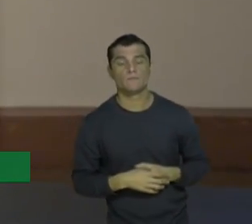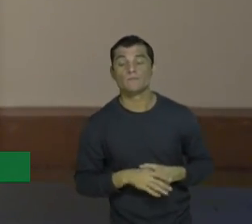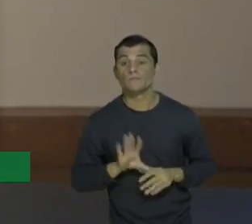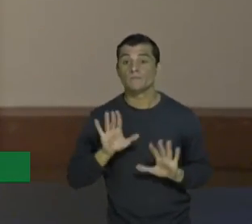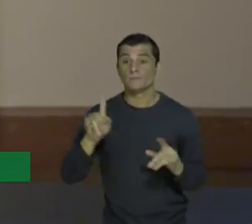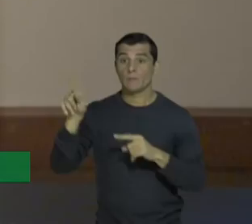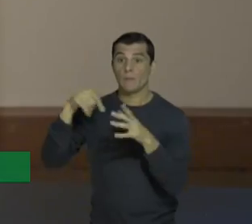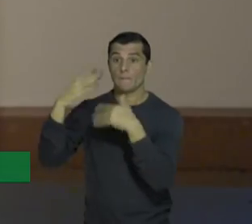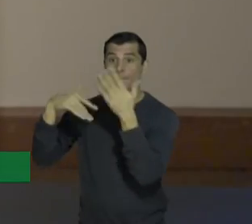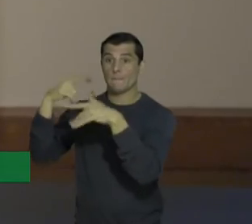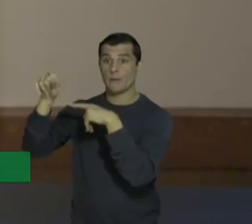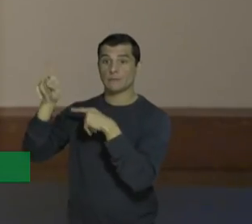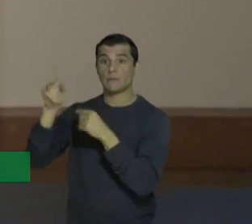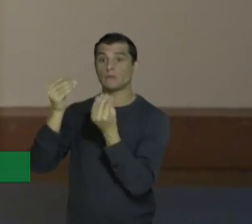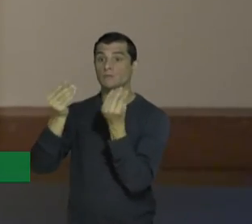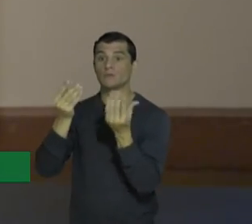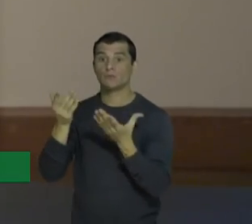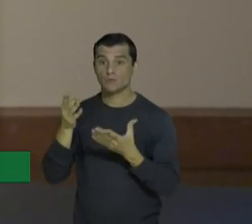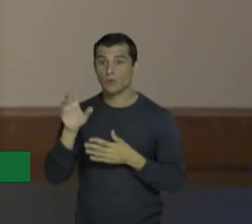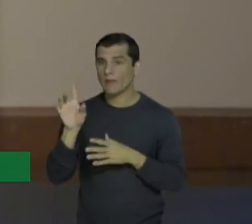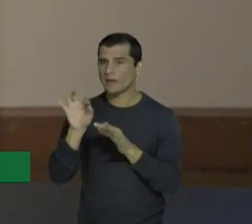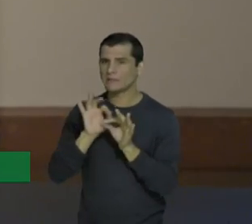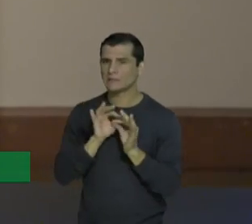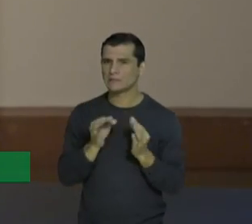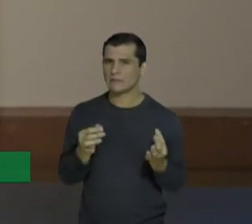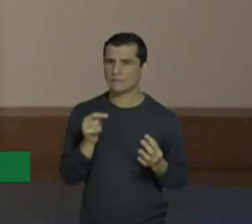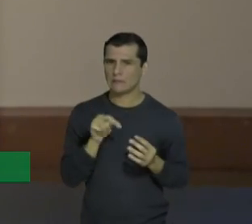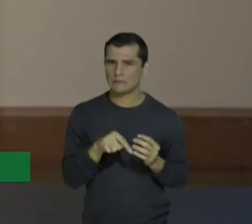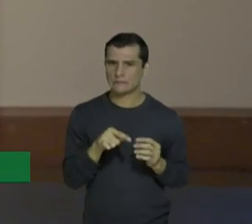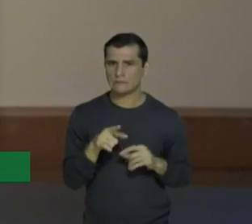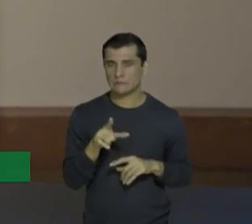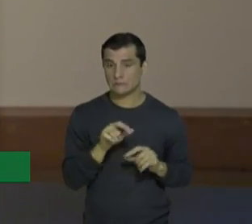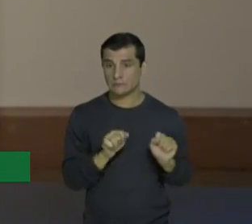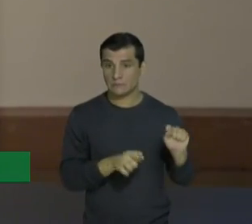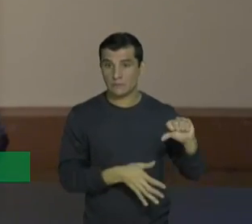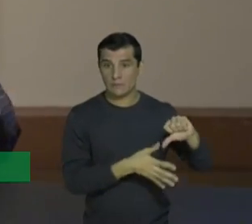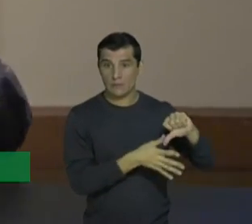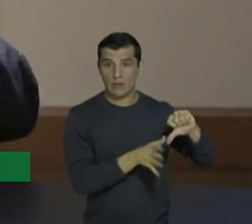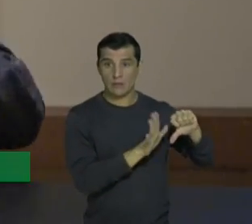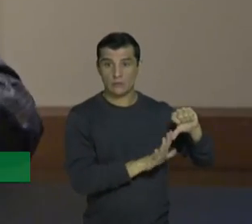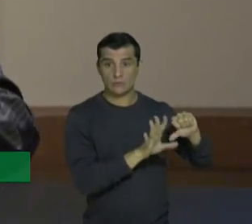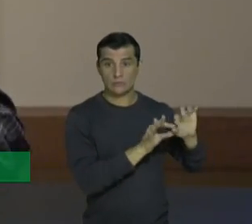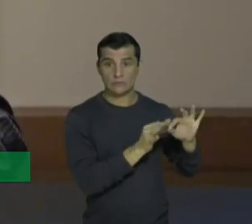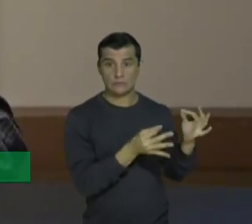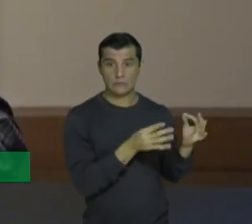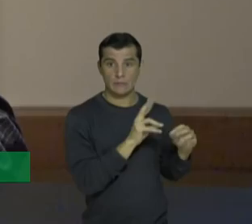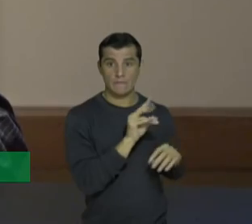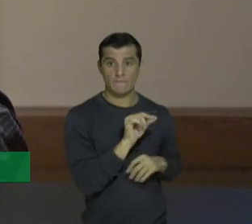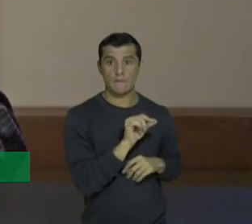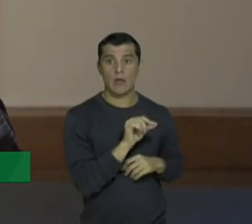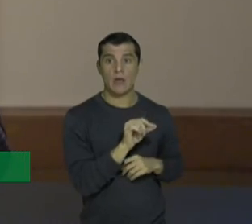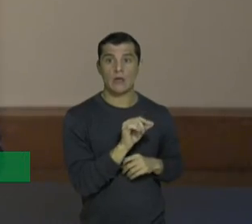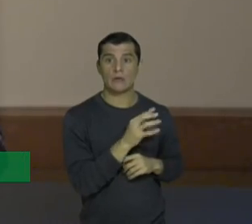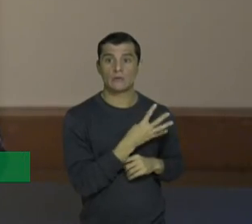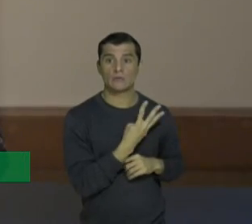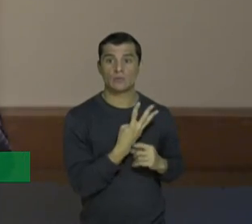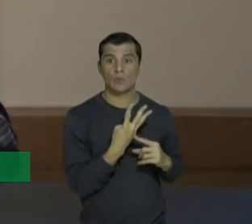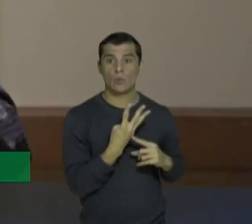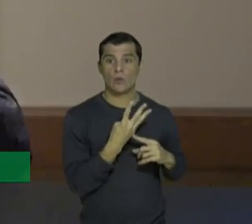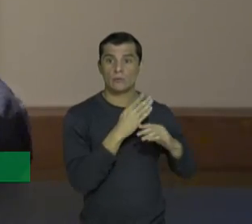de ratificação vai ser muito mais simples eh aqui no Mercosul né porque é só passar para quatro eh parlamentos